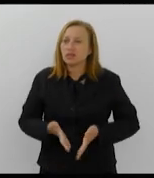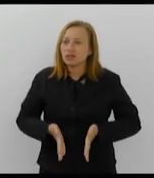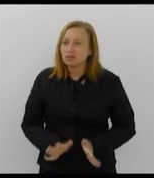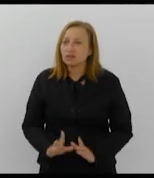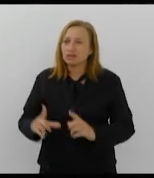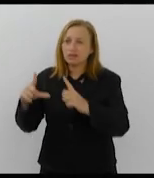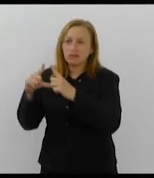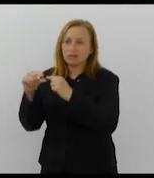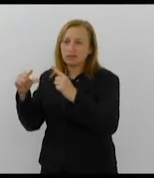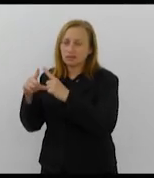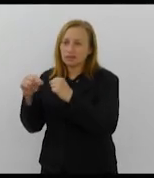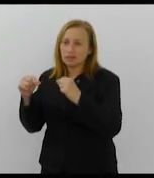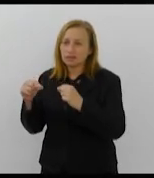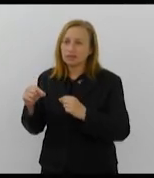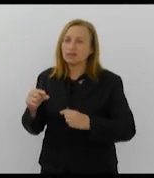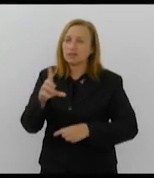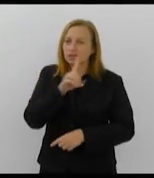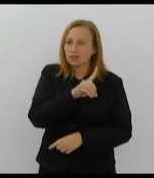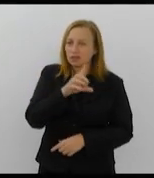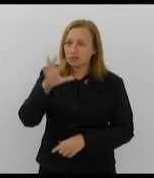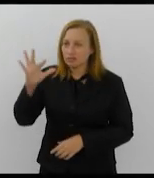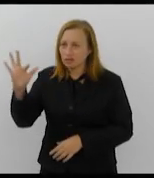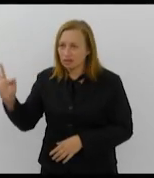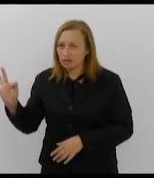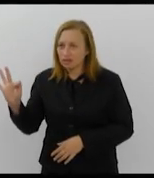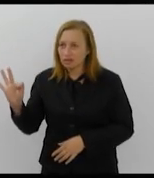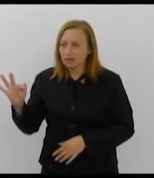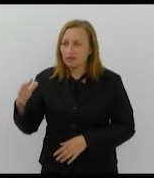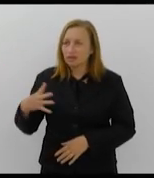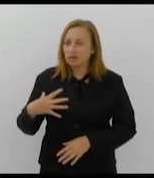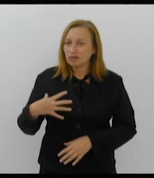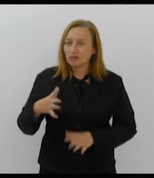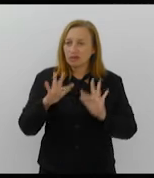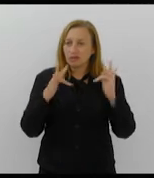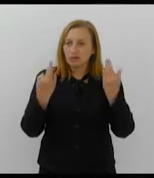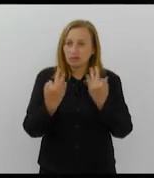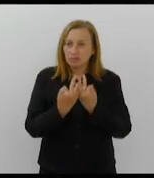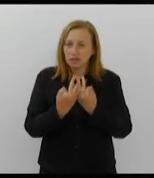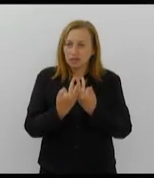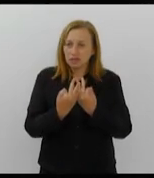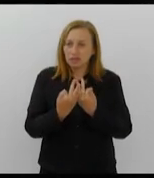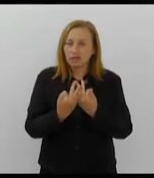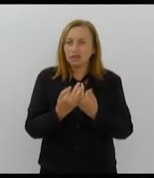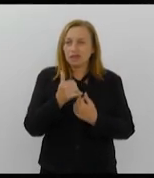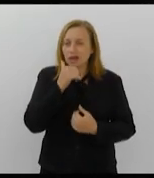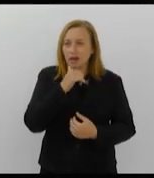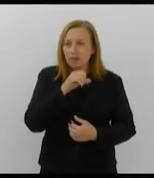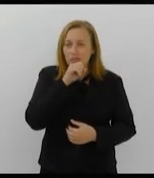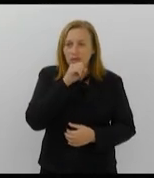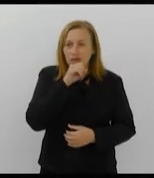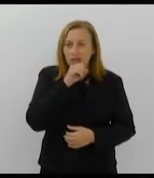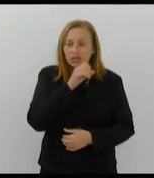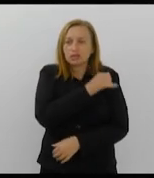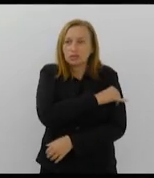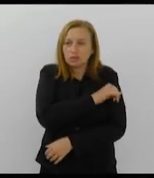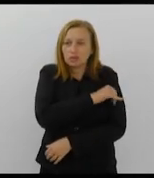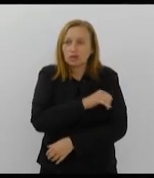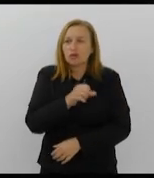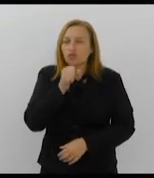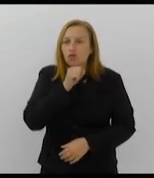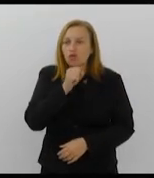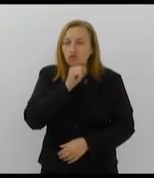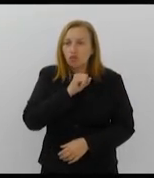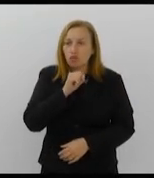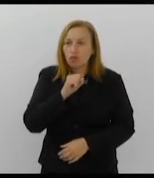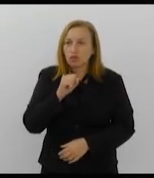Brasília, do Distrito Federal, sou fruto de uma família com origens do Rio de Janeiro. Meus avós maternos, ainda na